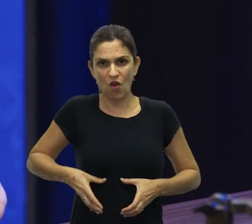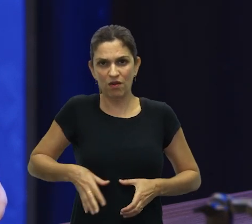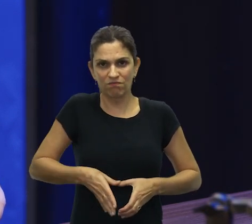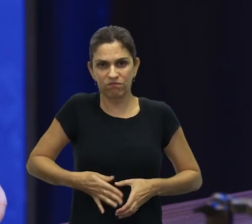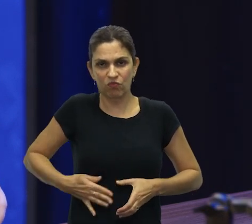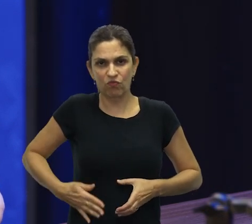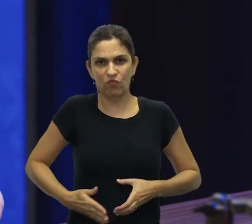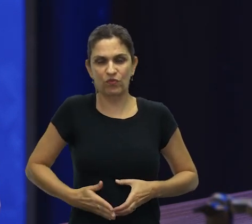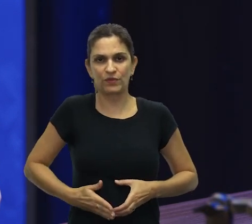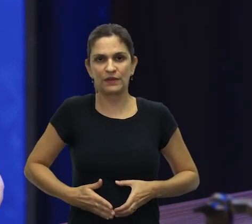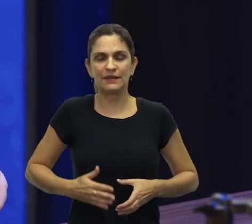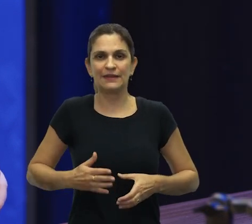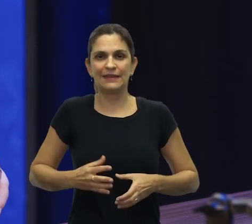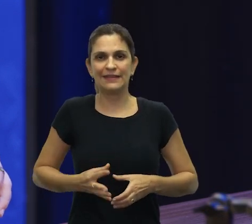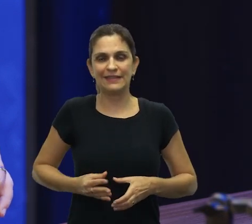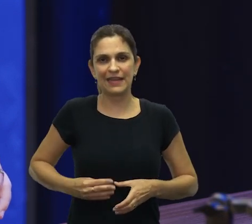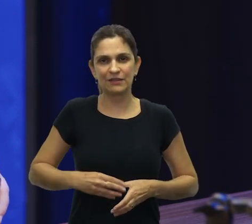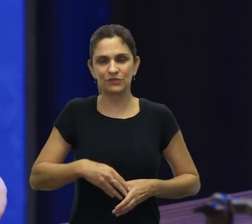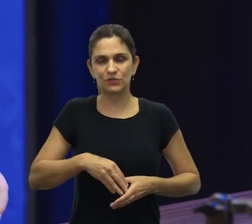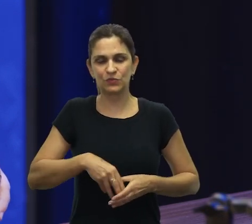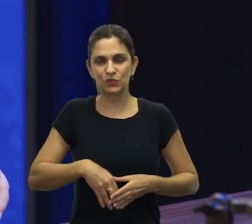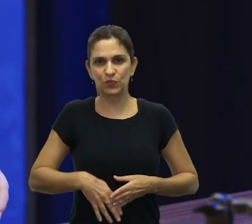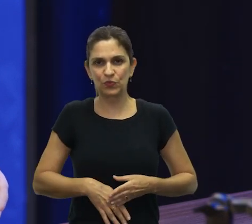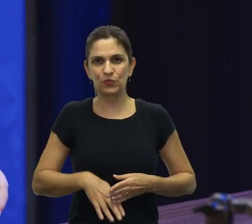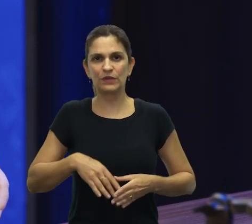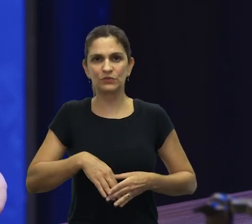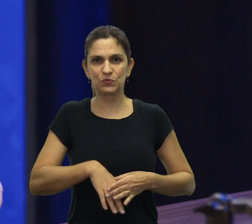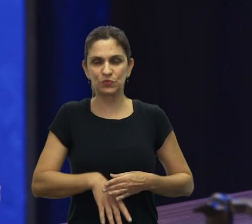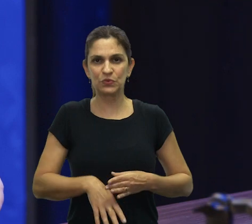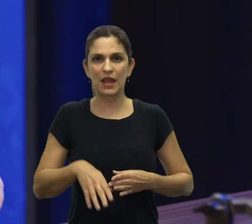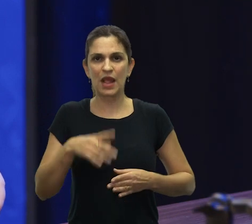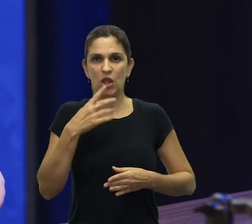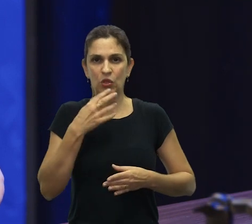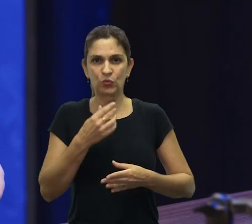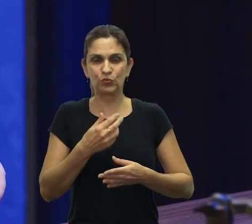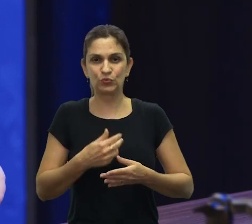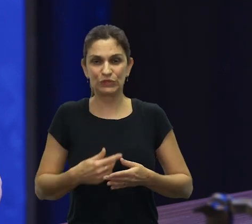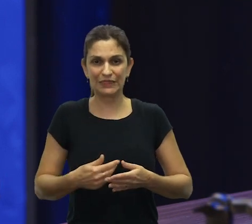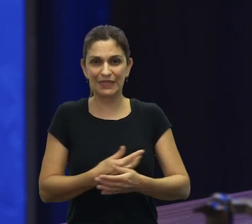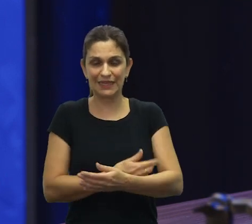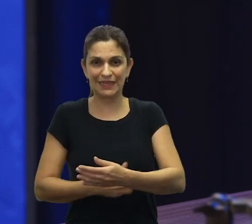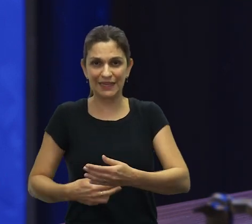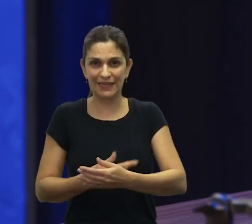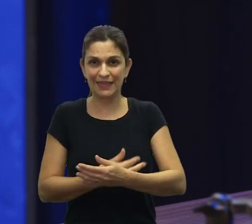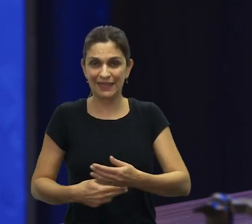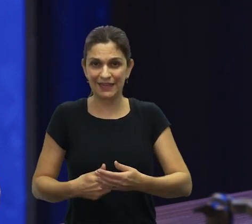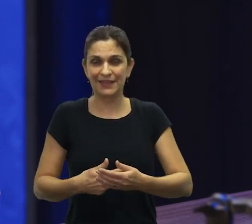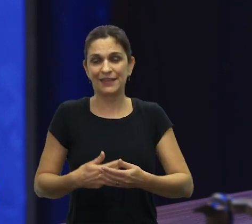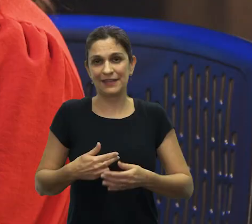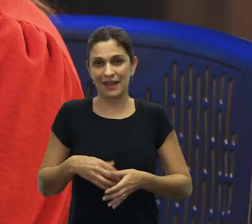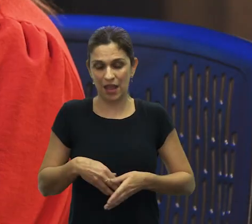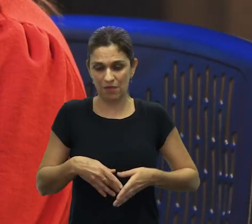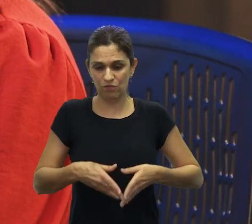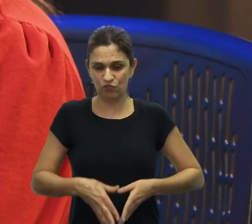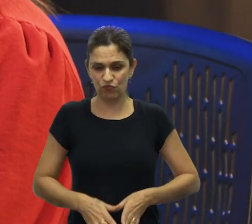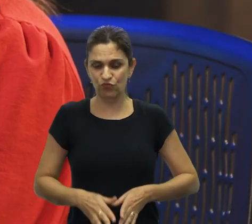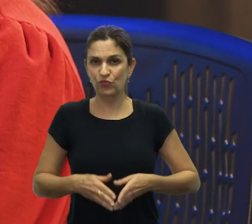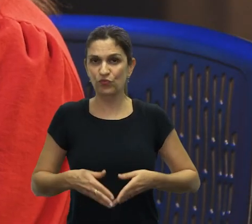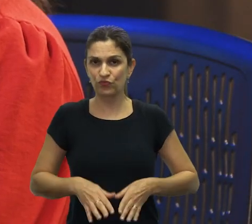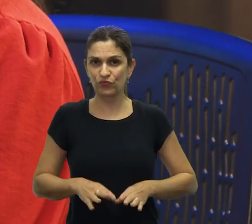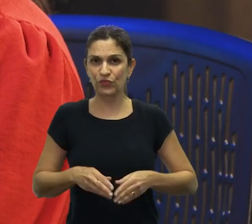está menstruando, que tem aquela descamação do endométrio, aquele sangramento que vem externamente,